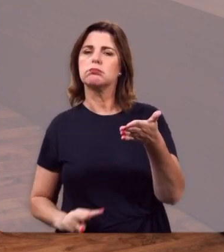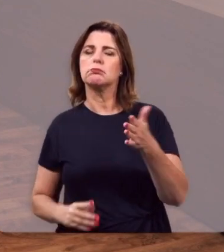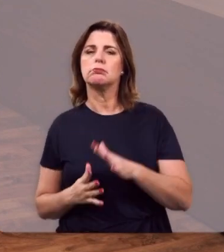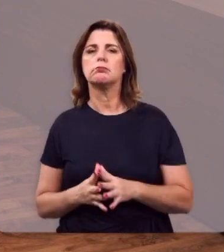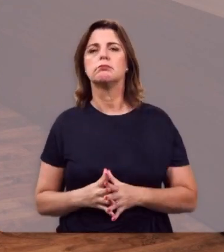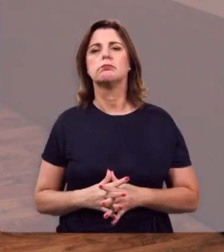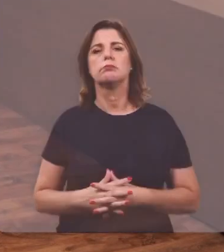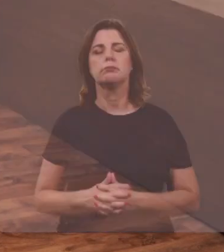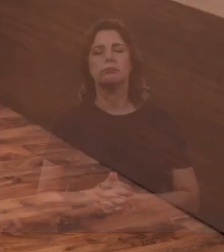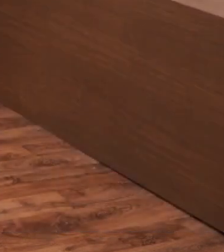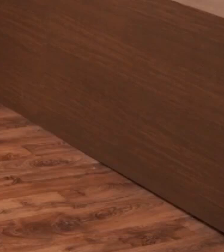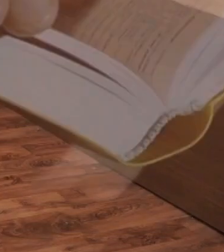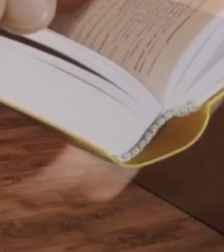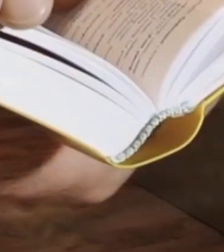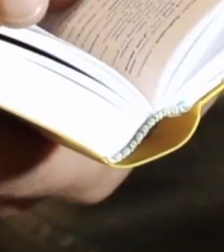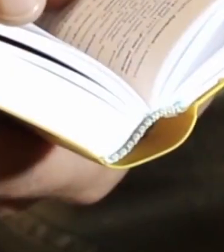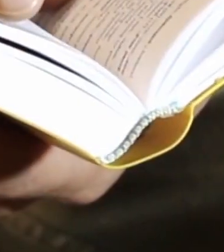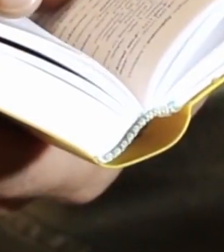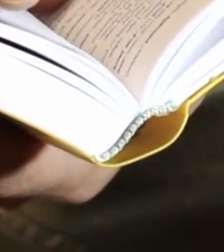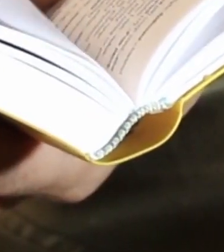leitura deste texto.